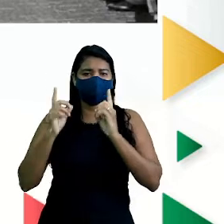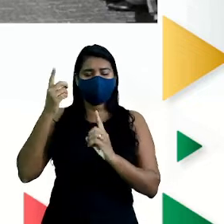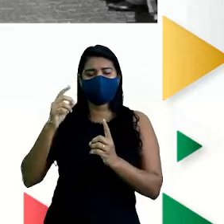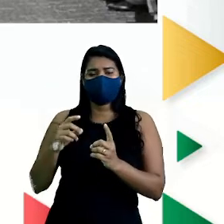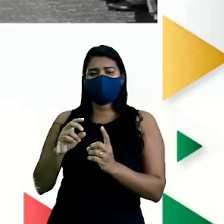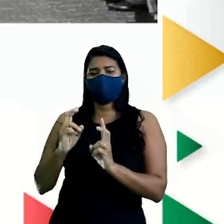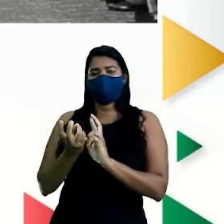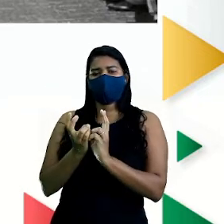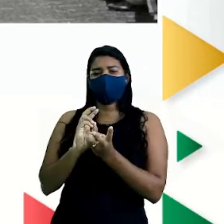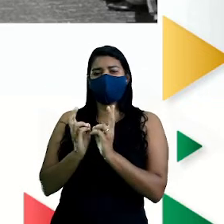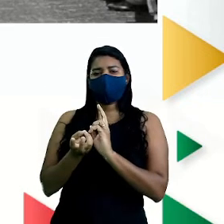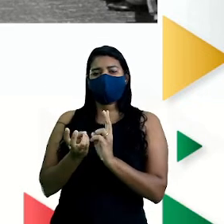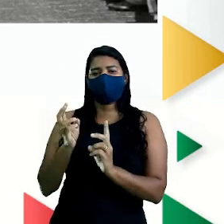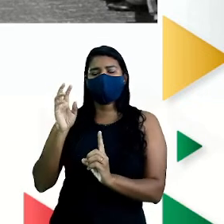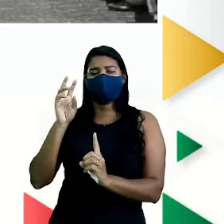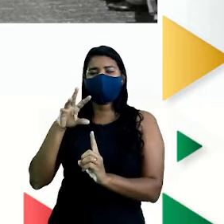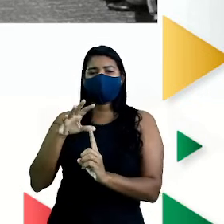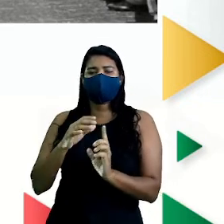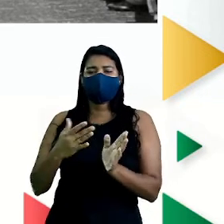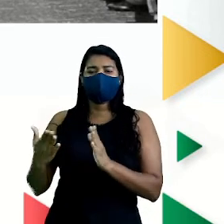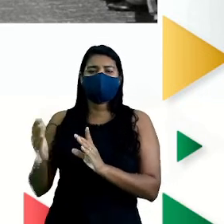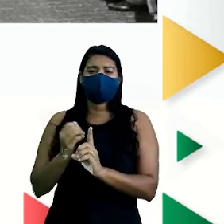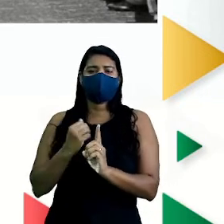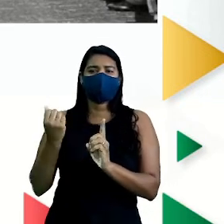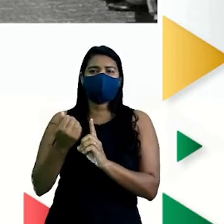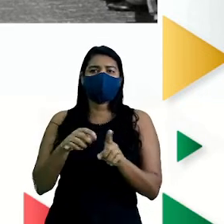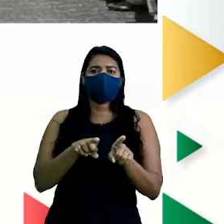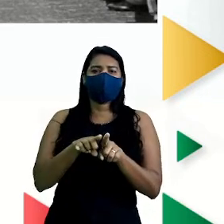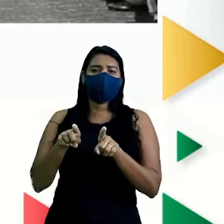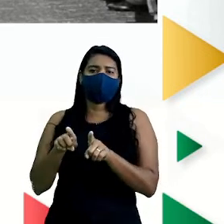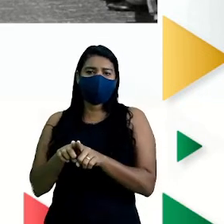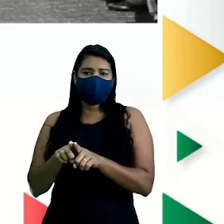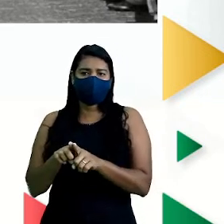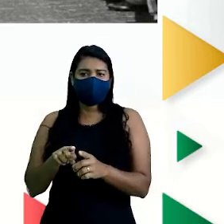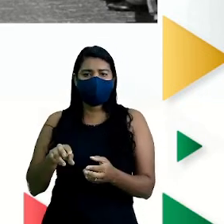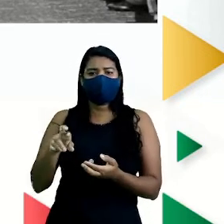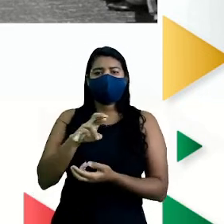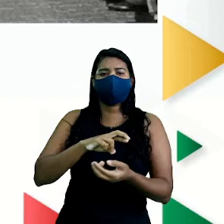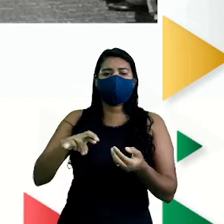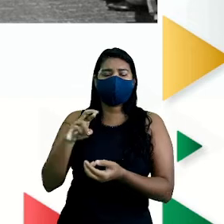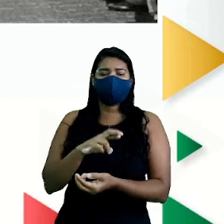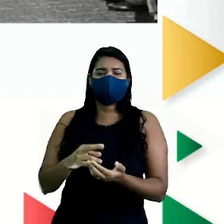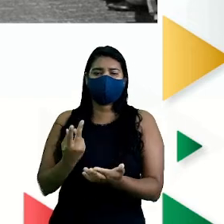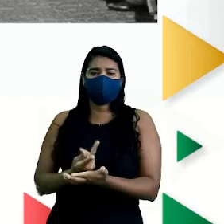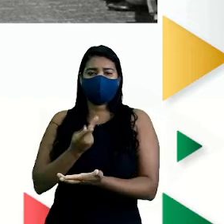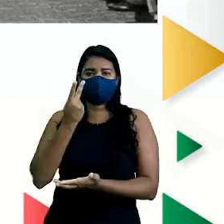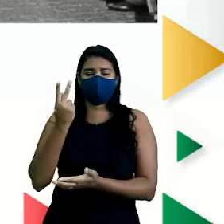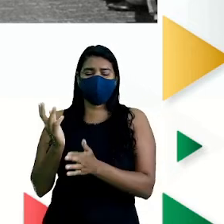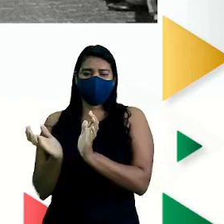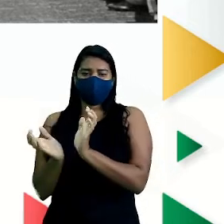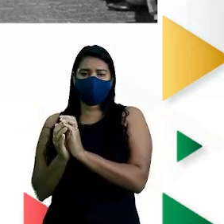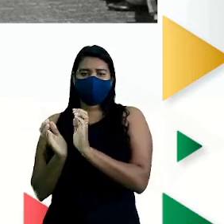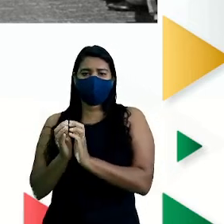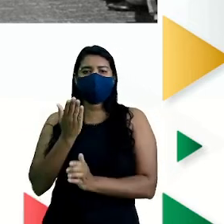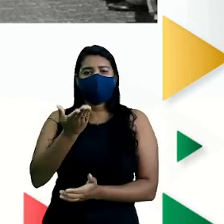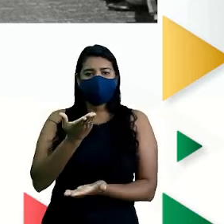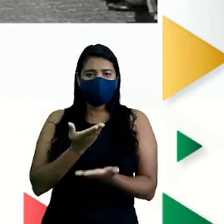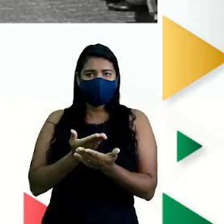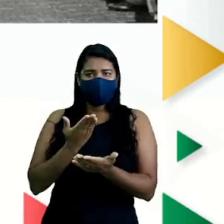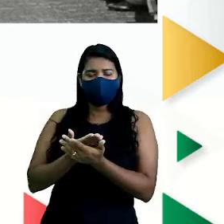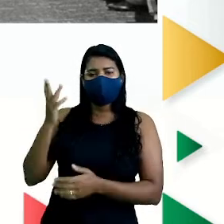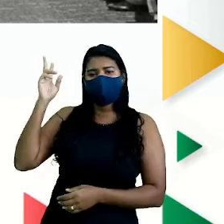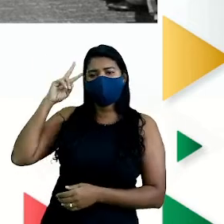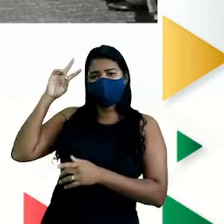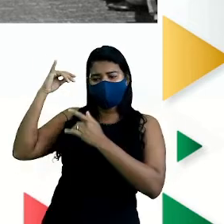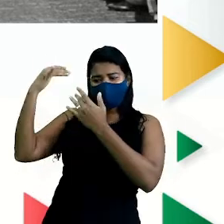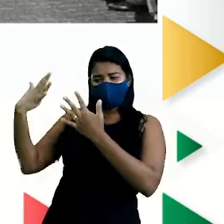capoeira. Por estar associada ao período das revoluções ocorridas em Pernambuco, que vocês vão estudar essa história bastante em